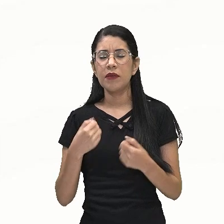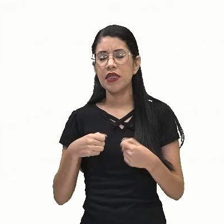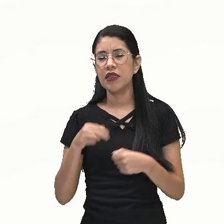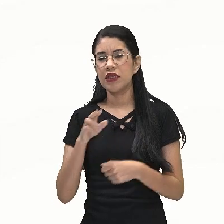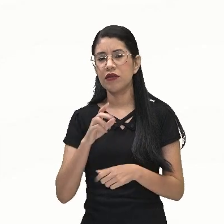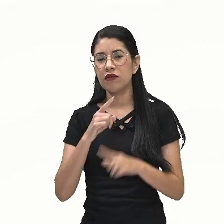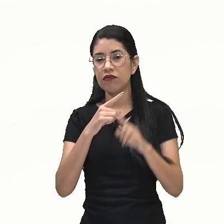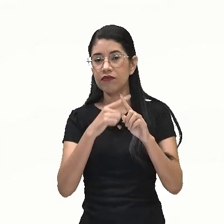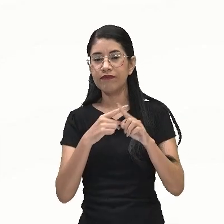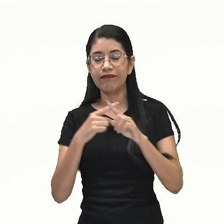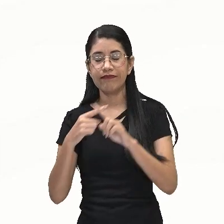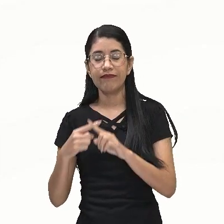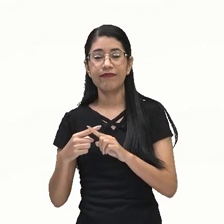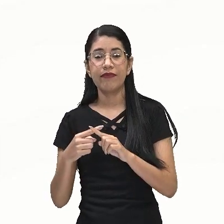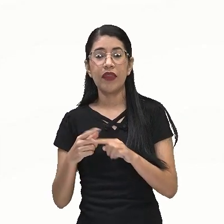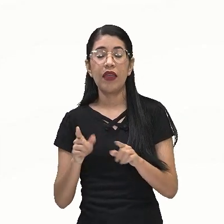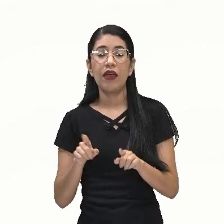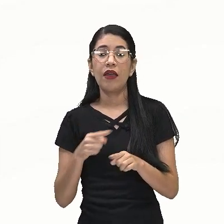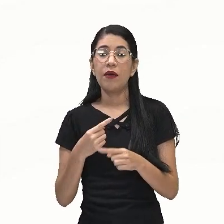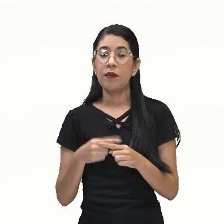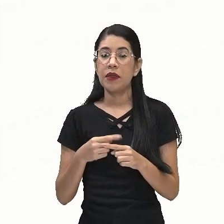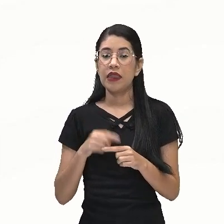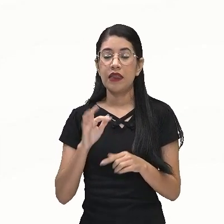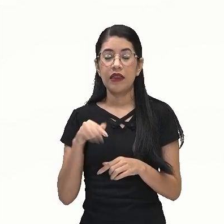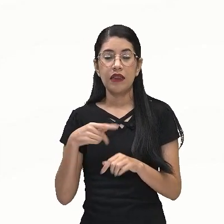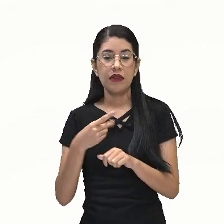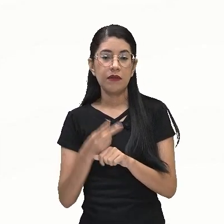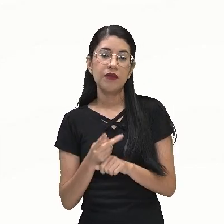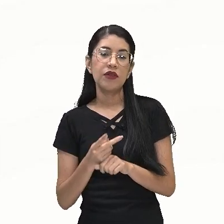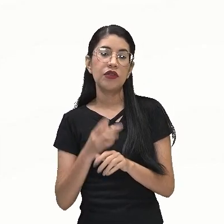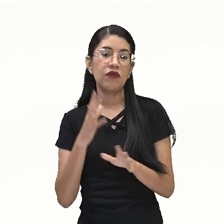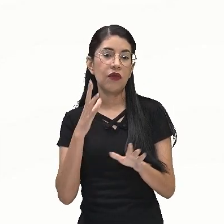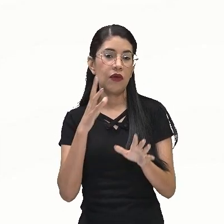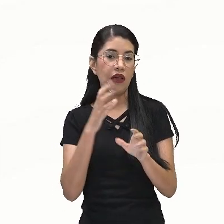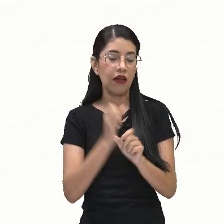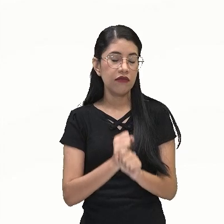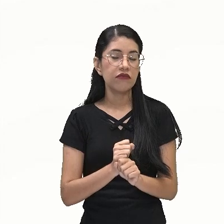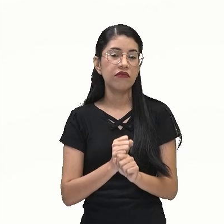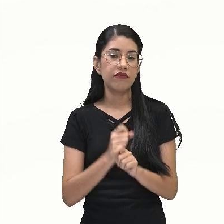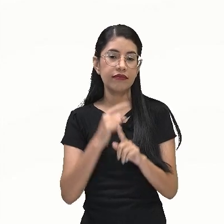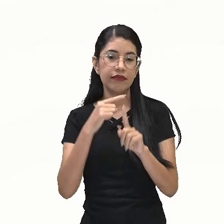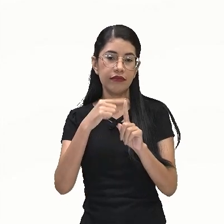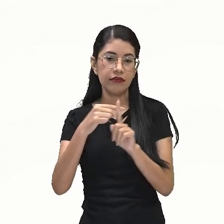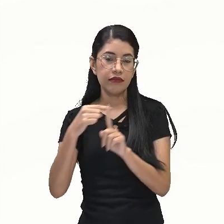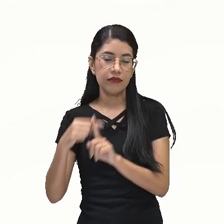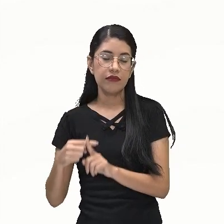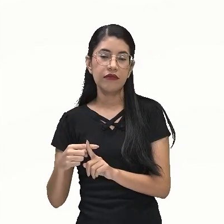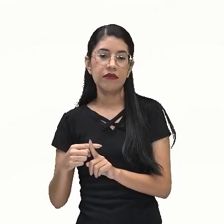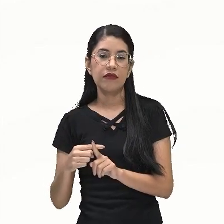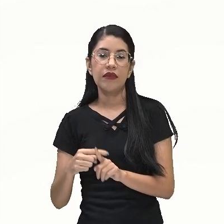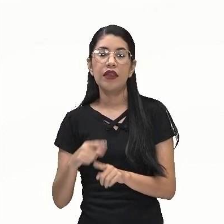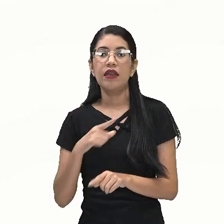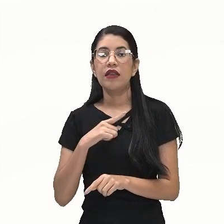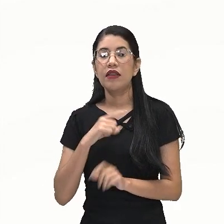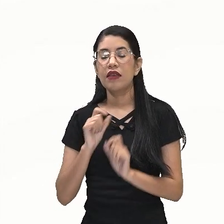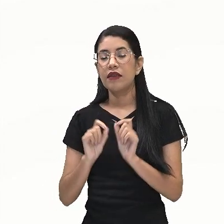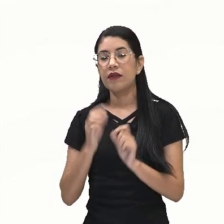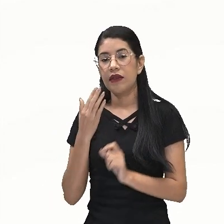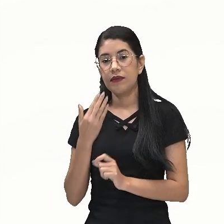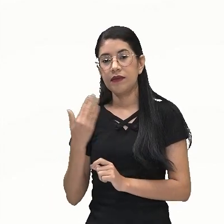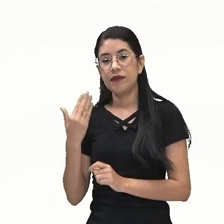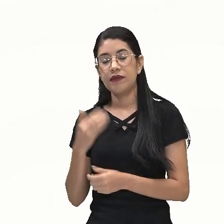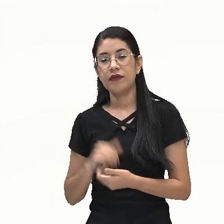que exatamente quando eu for efetuar a soma, ó, eu vou ter, ó,